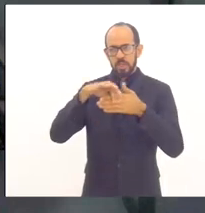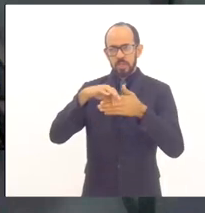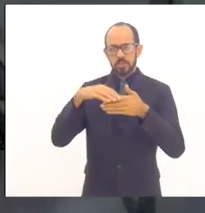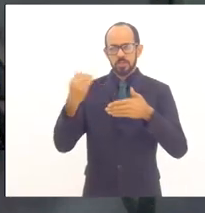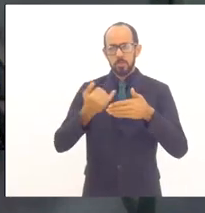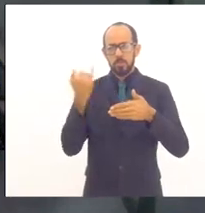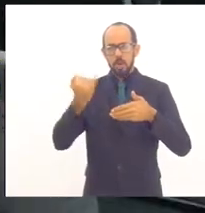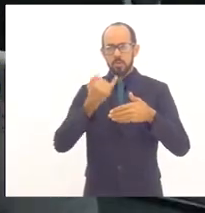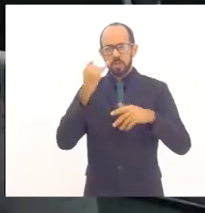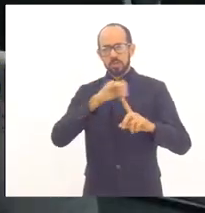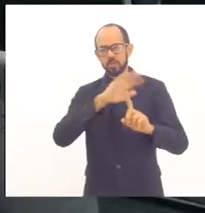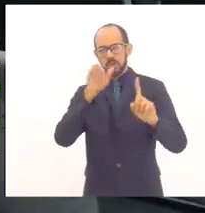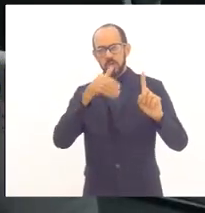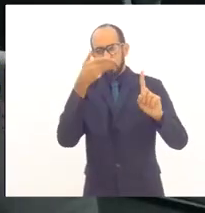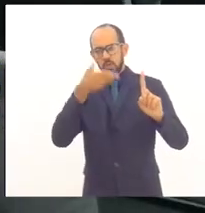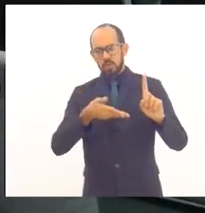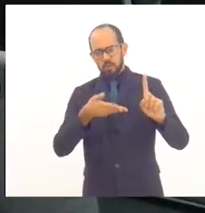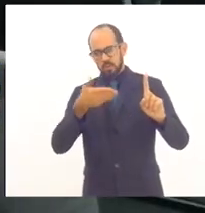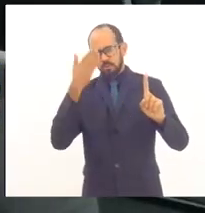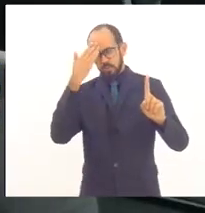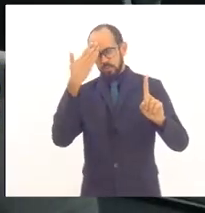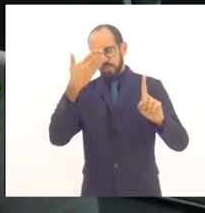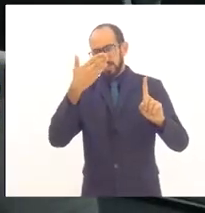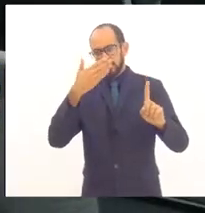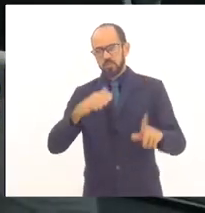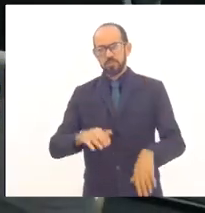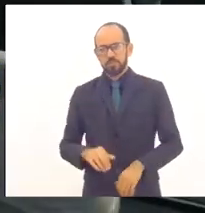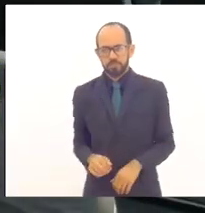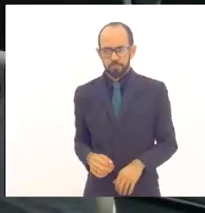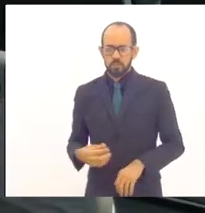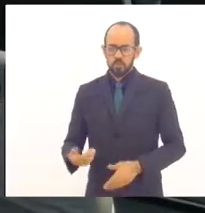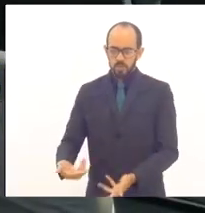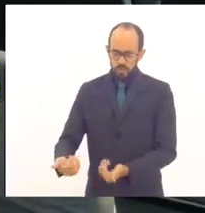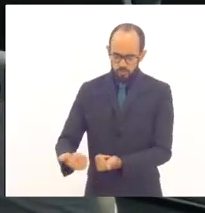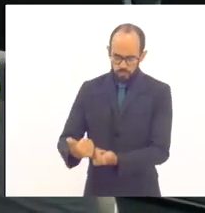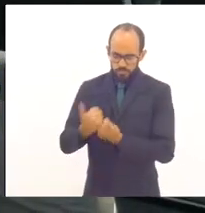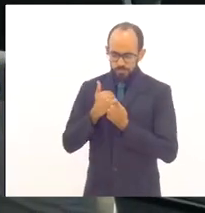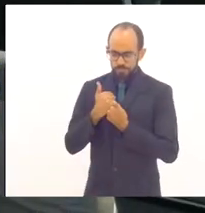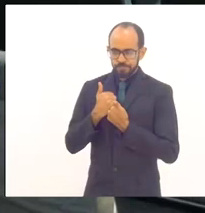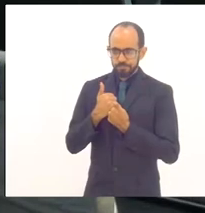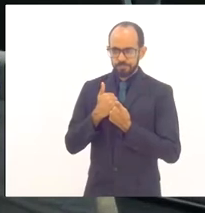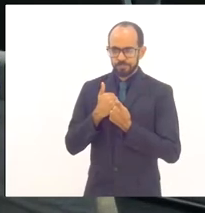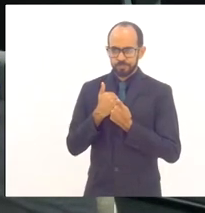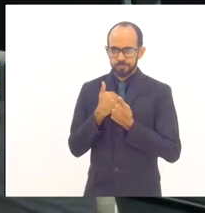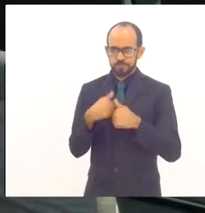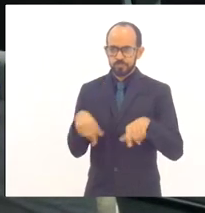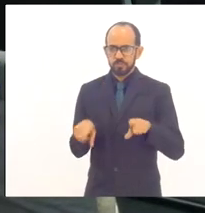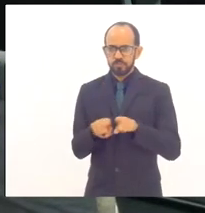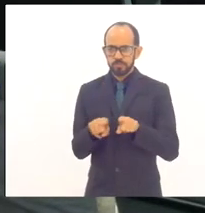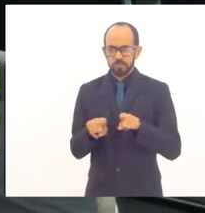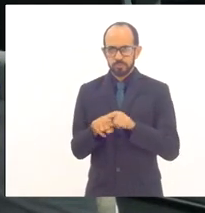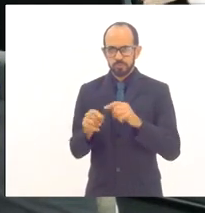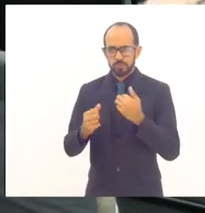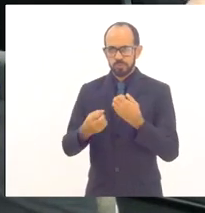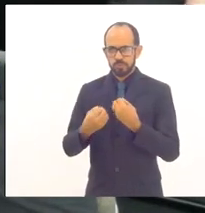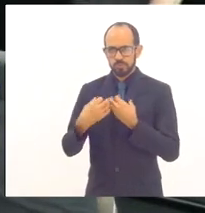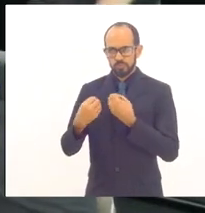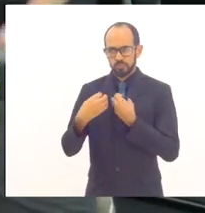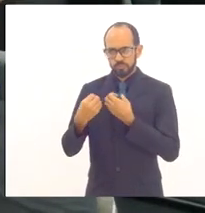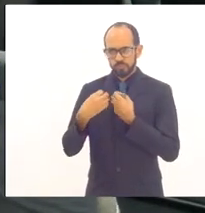expressiva, reconhecida. Obrigado aqui por ter nos apoiado e nos ter instruído